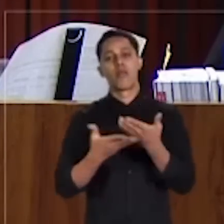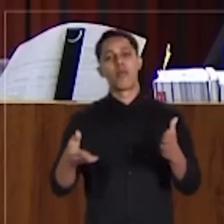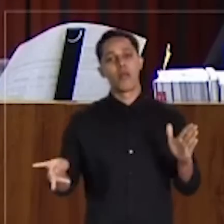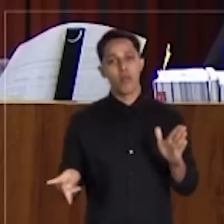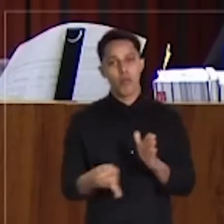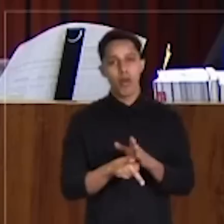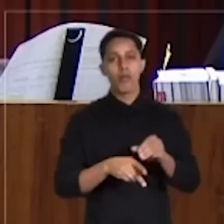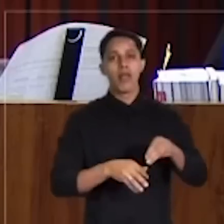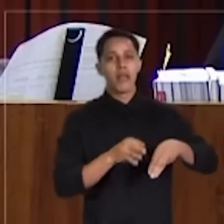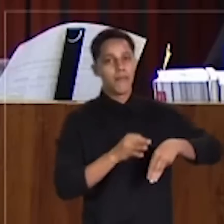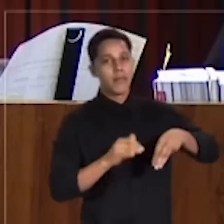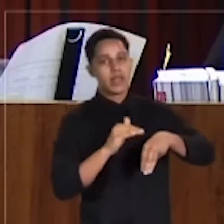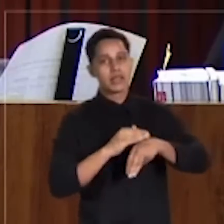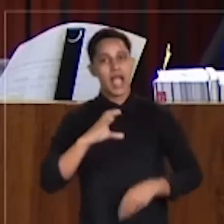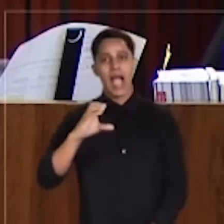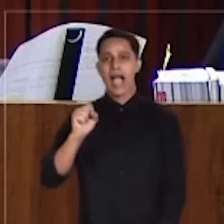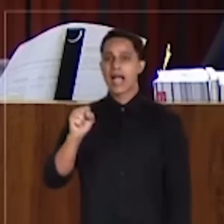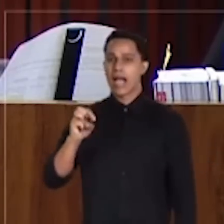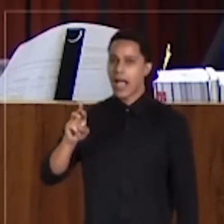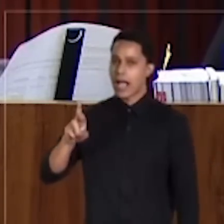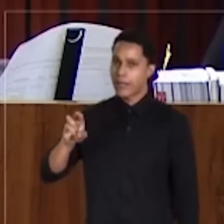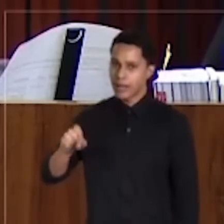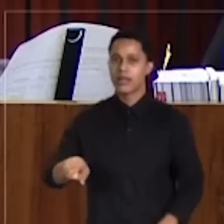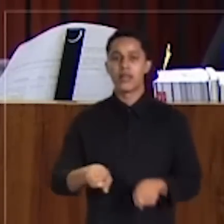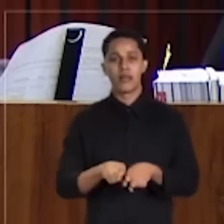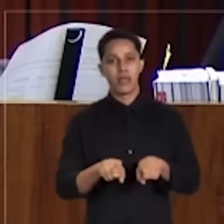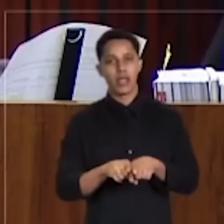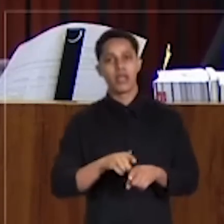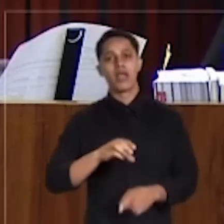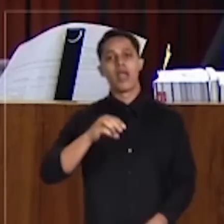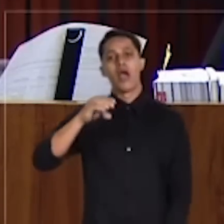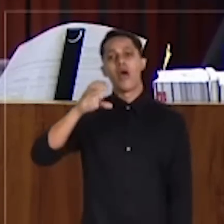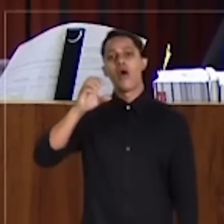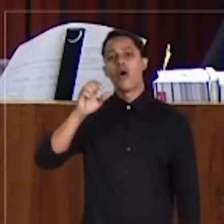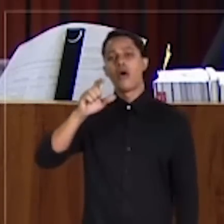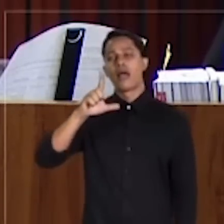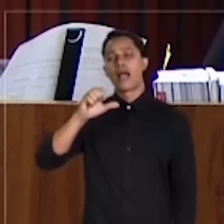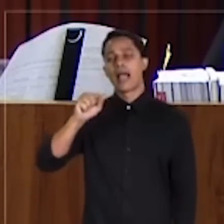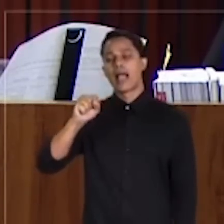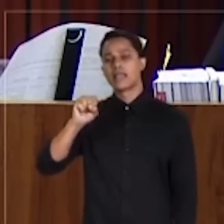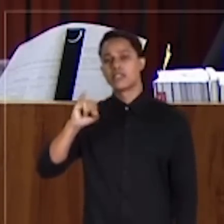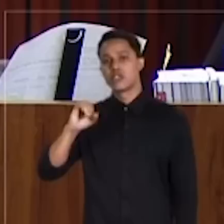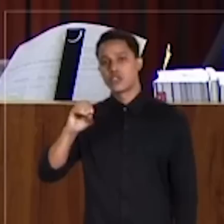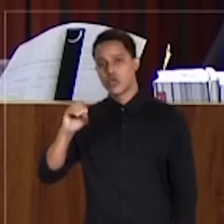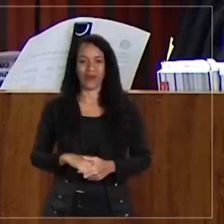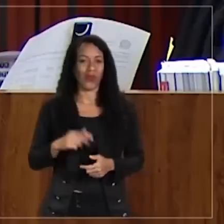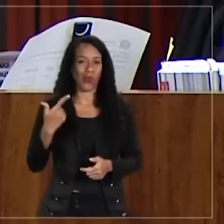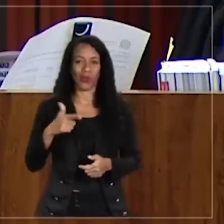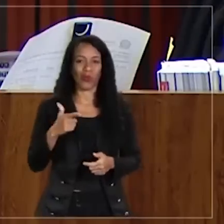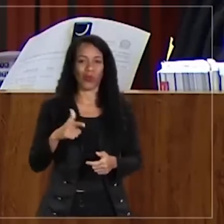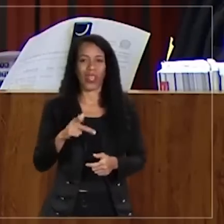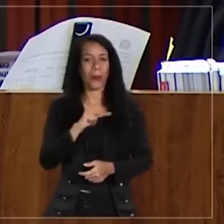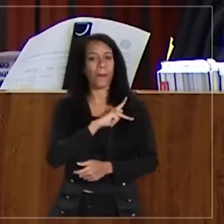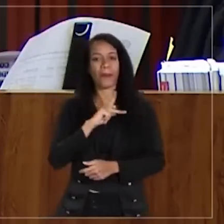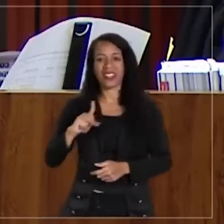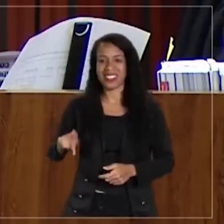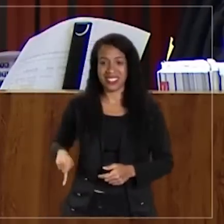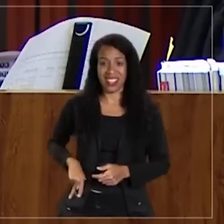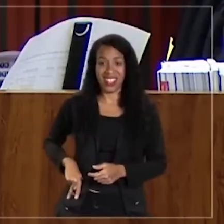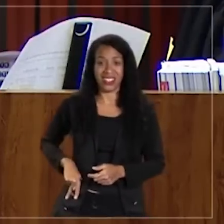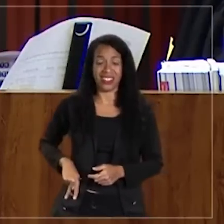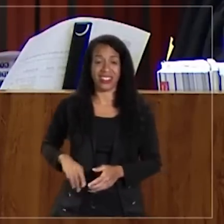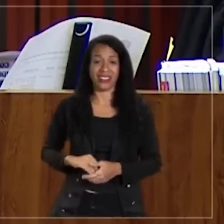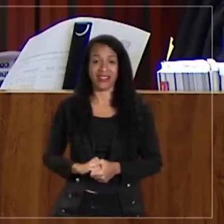ministra Carmen Lúcia quanto pelo ministro Cássio Nunes Marques. Assim, rejeito as preliminares suscitadas. Um presidente da